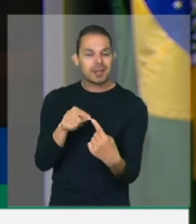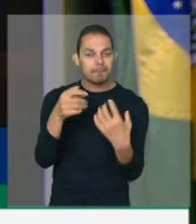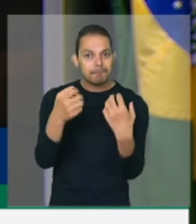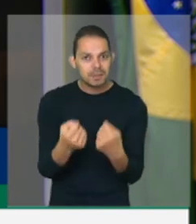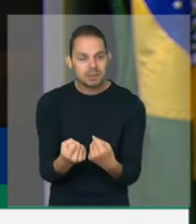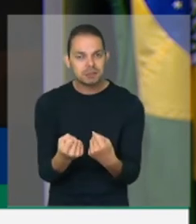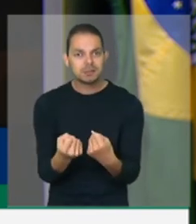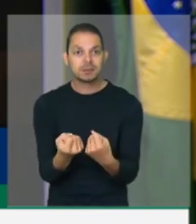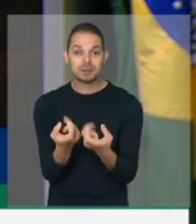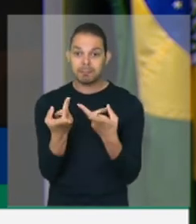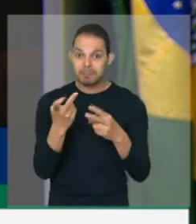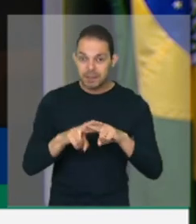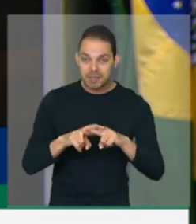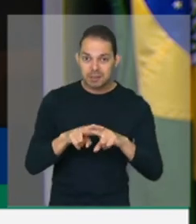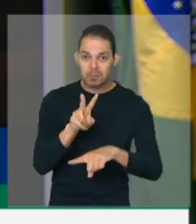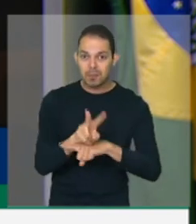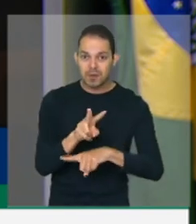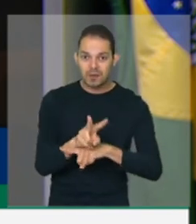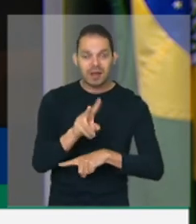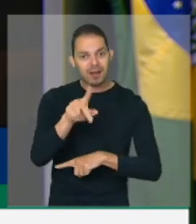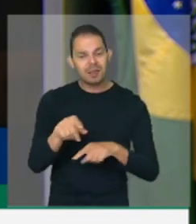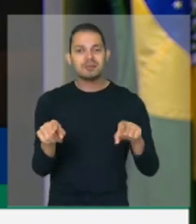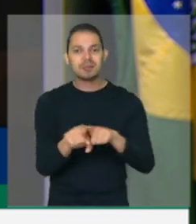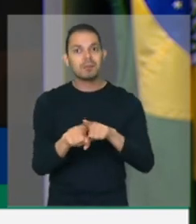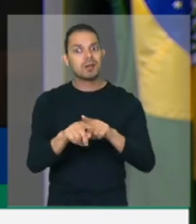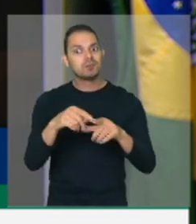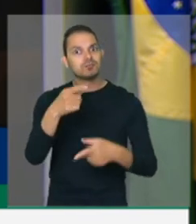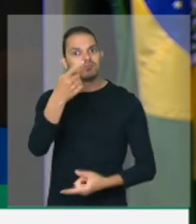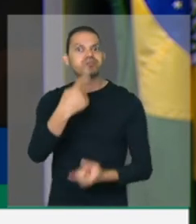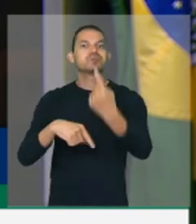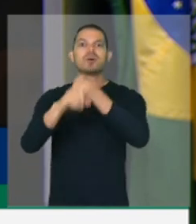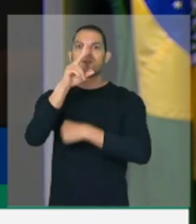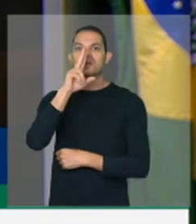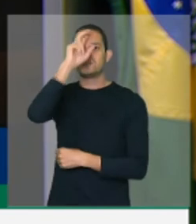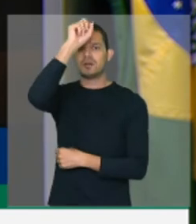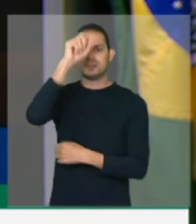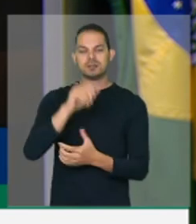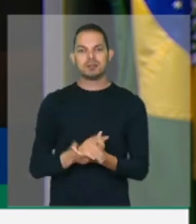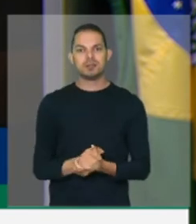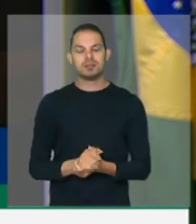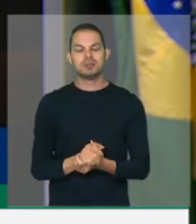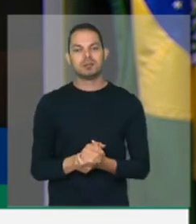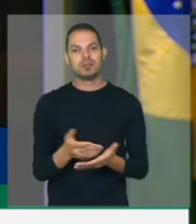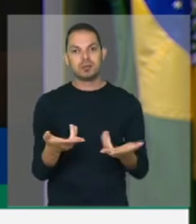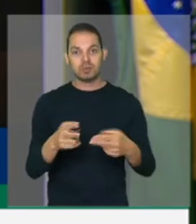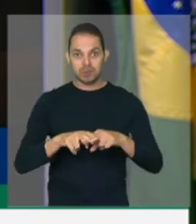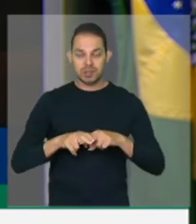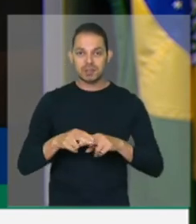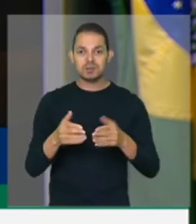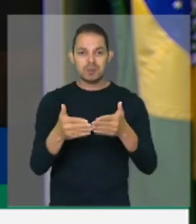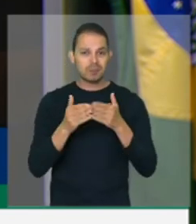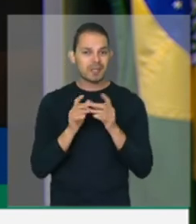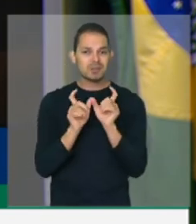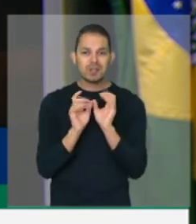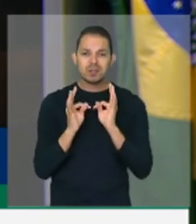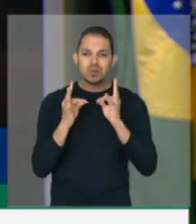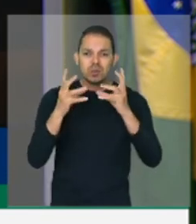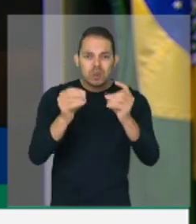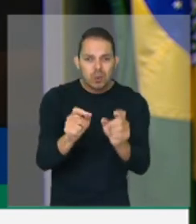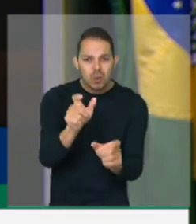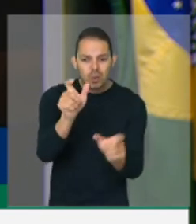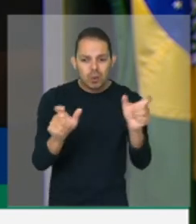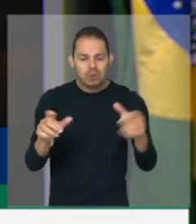da prisão preventiva, é também um avanço muito forte. Nesse sentido, presidente, eu faço um apelo a todos os líderes,